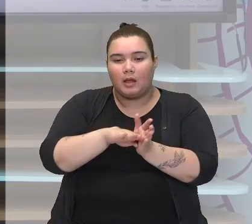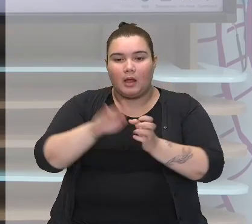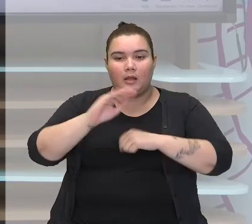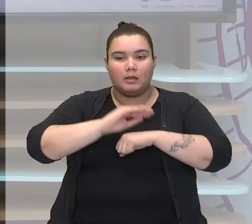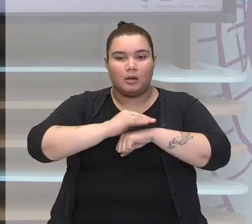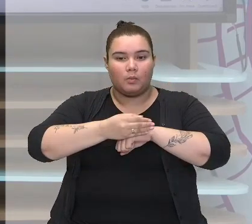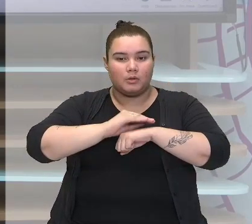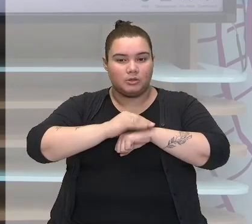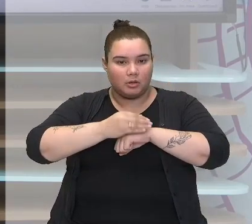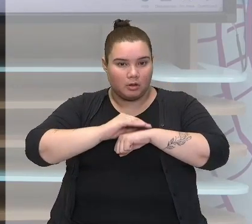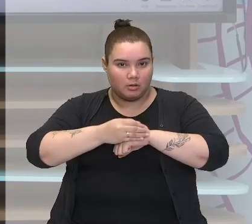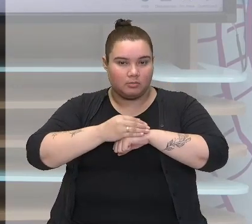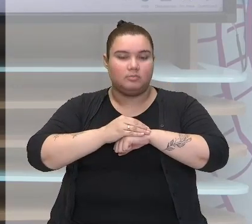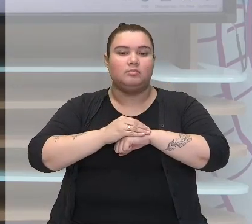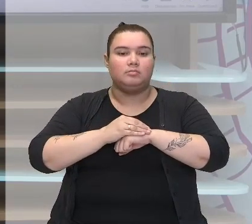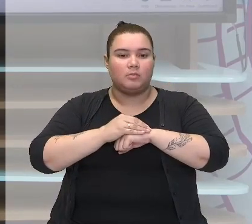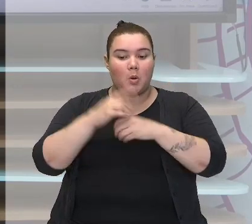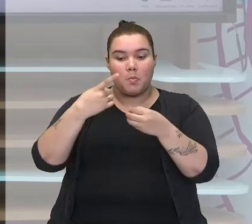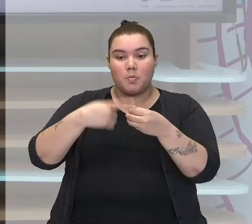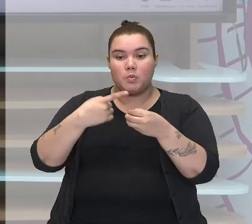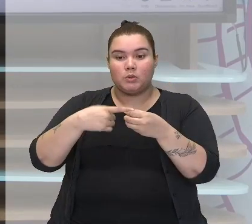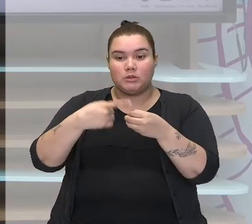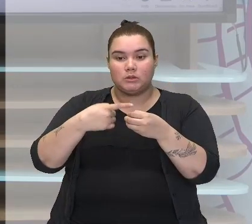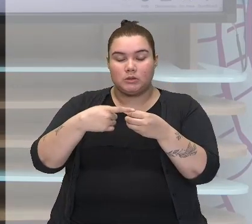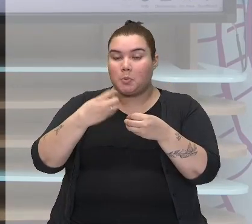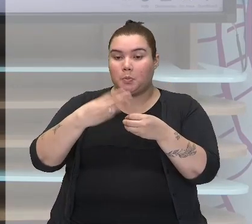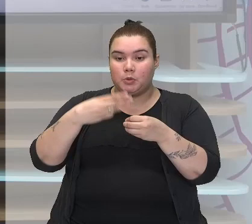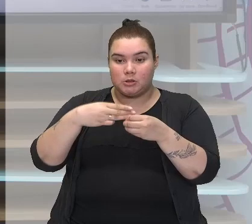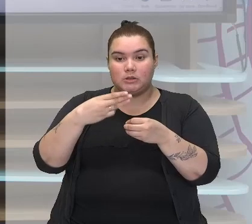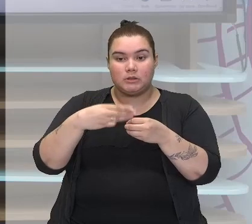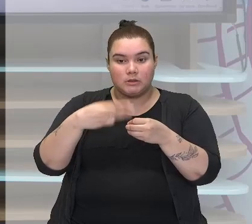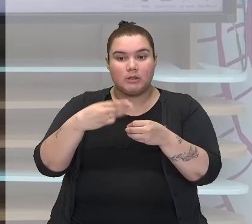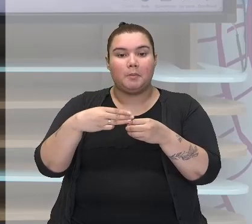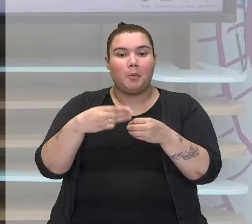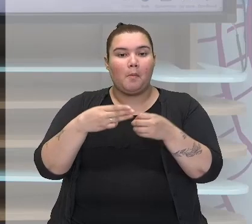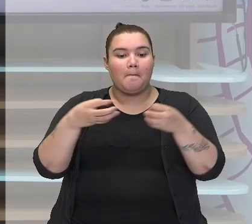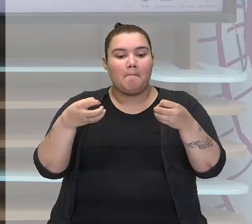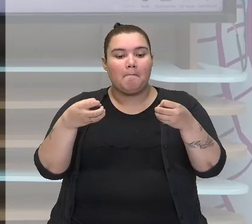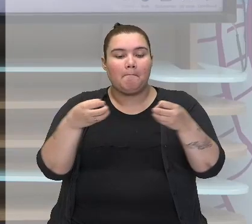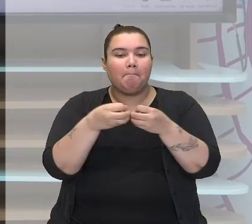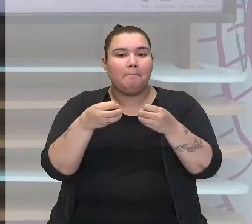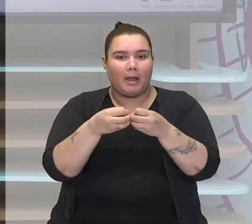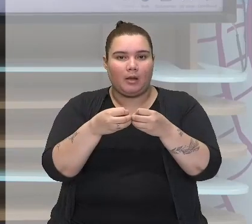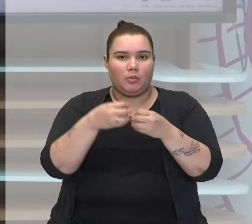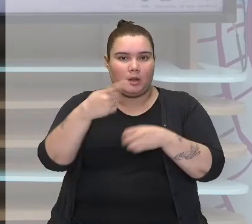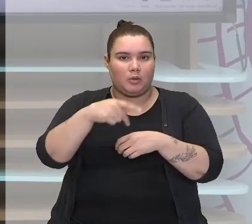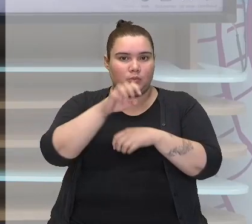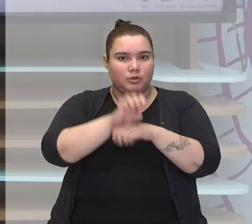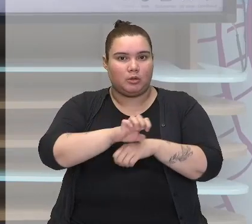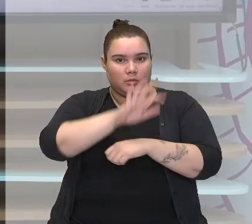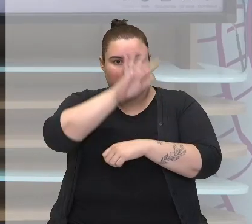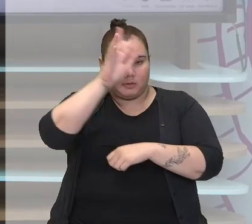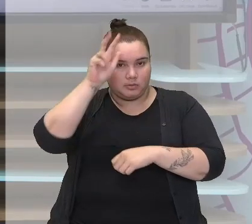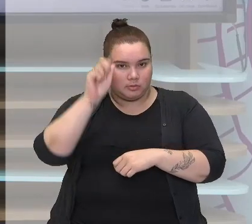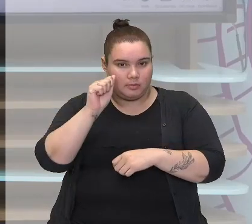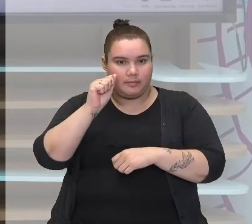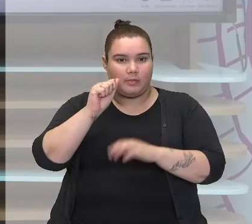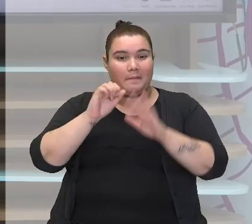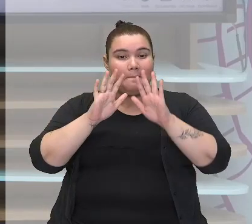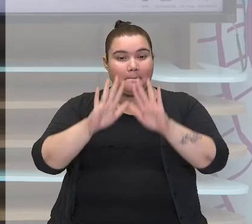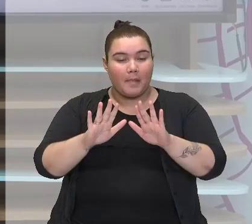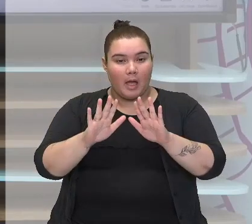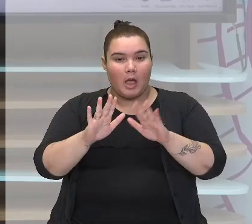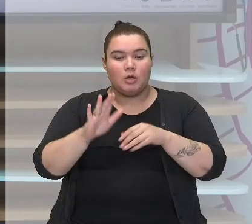município que é do estado do Amazonas. Só que de Manaus até